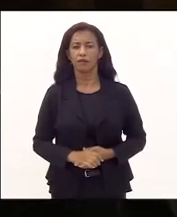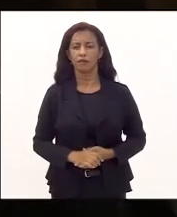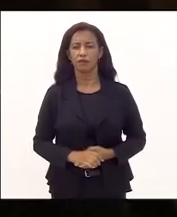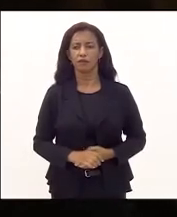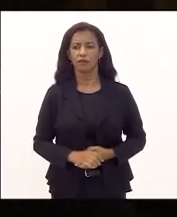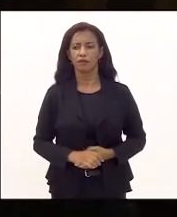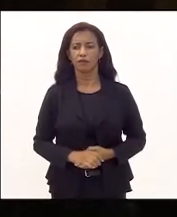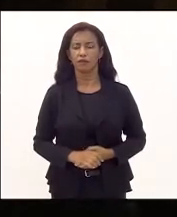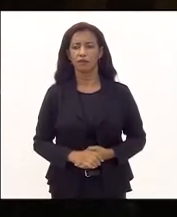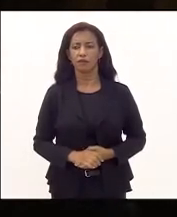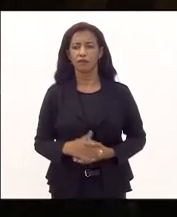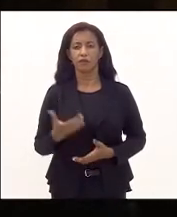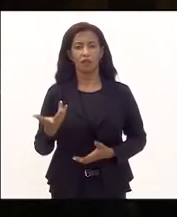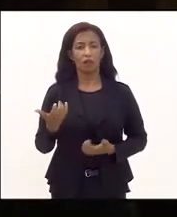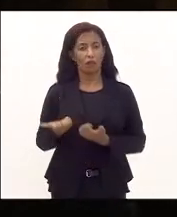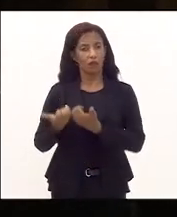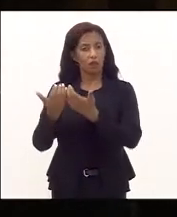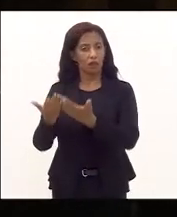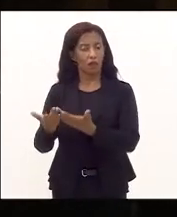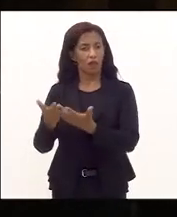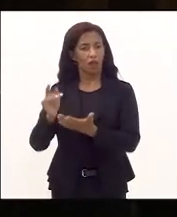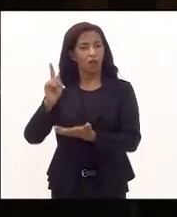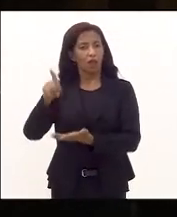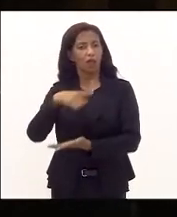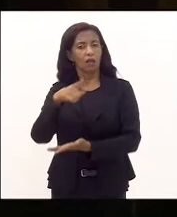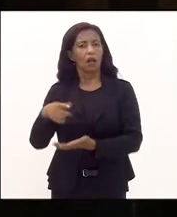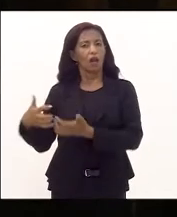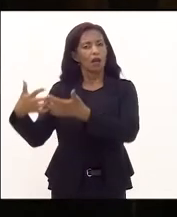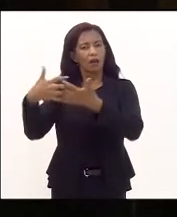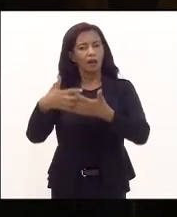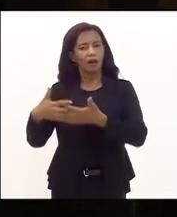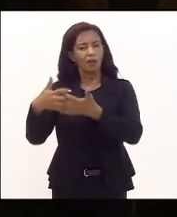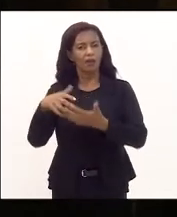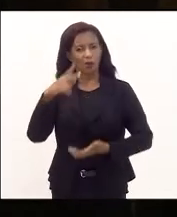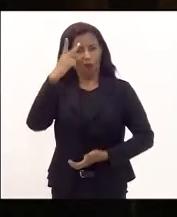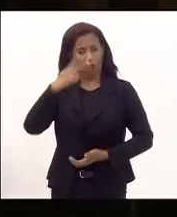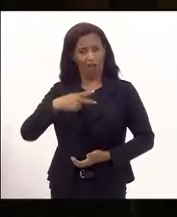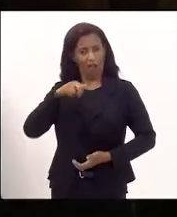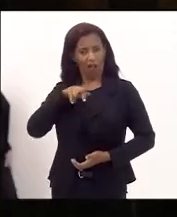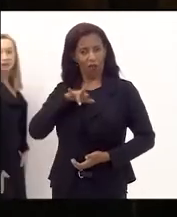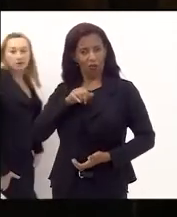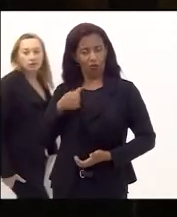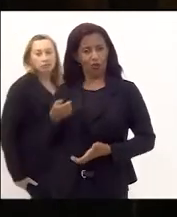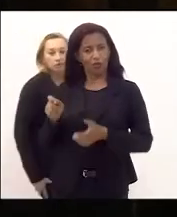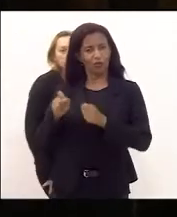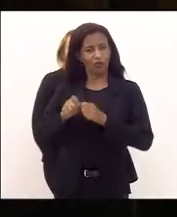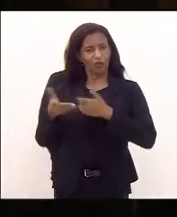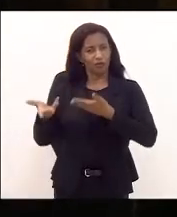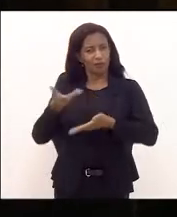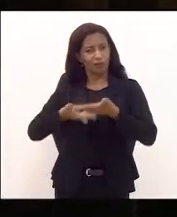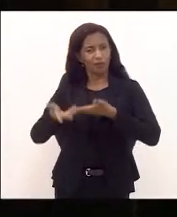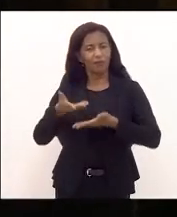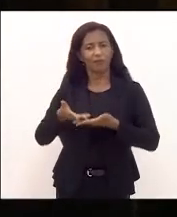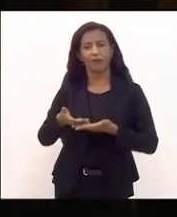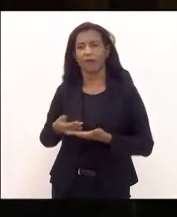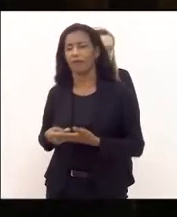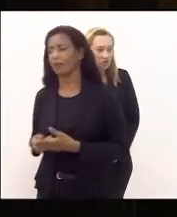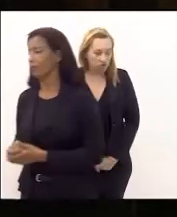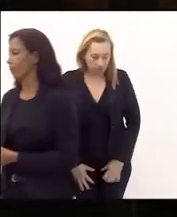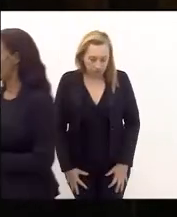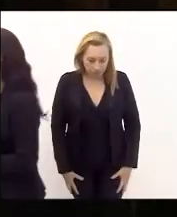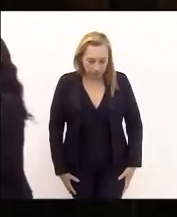O meu objetivo é conceder isenção aos caminhoneiros autônomos que fizeram parte do